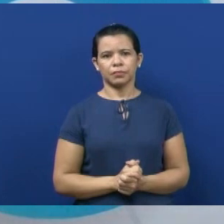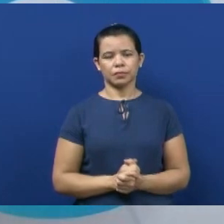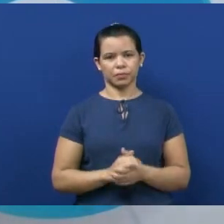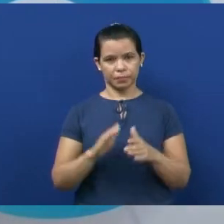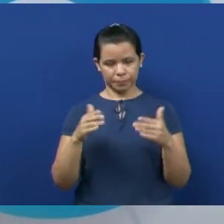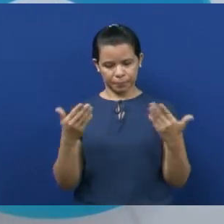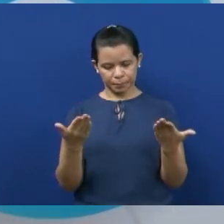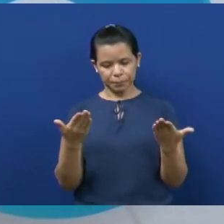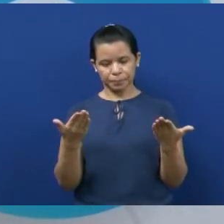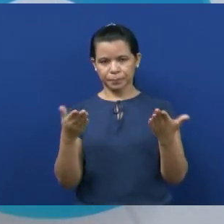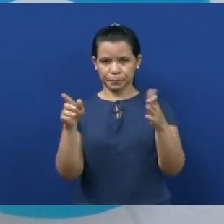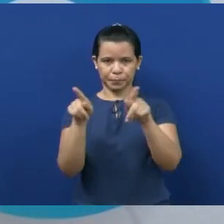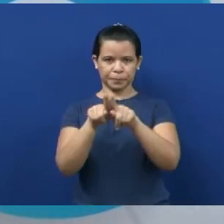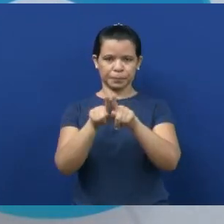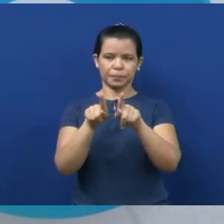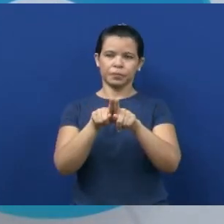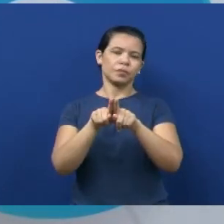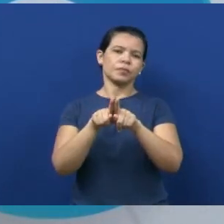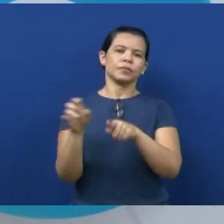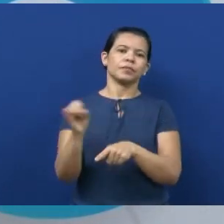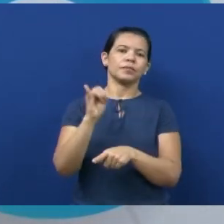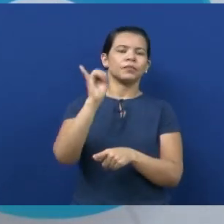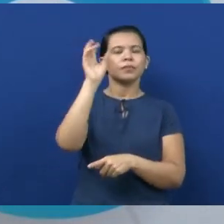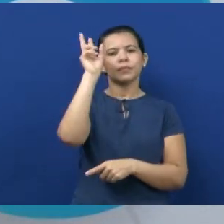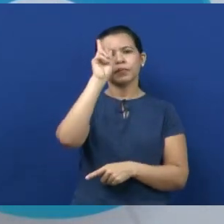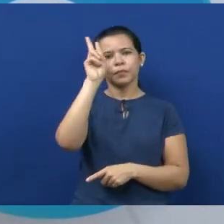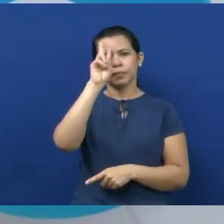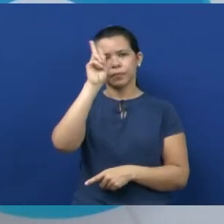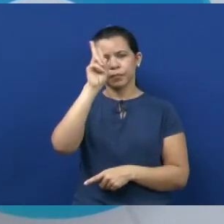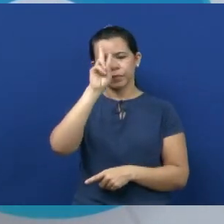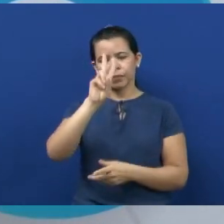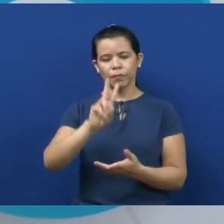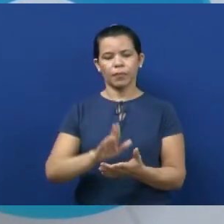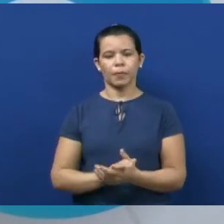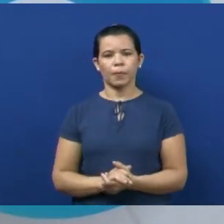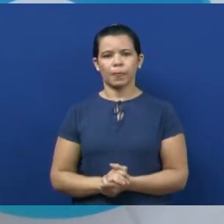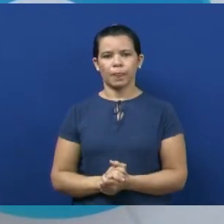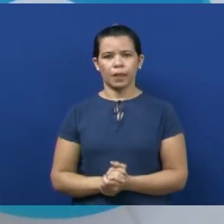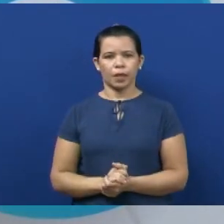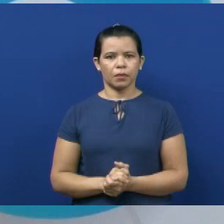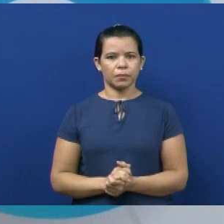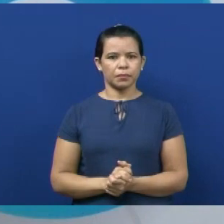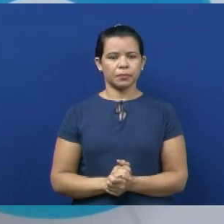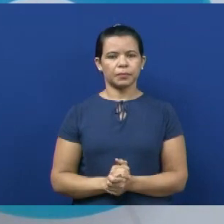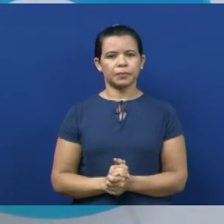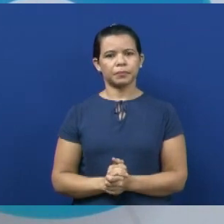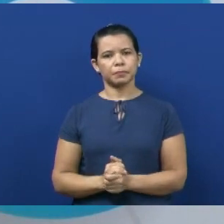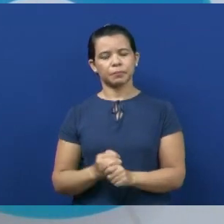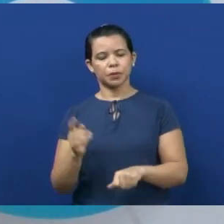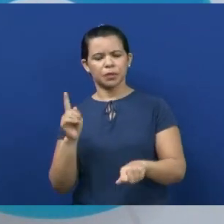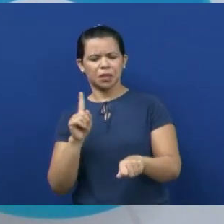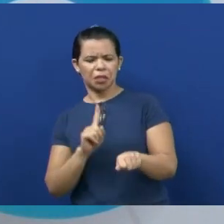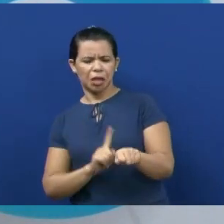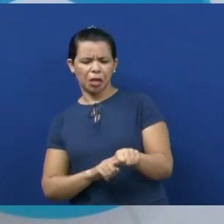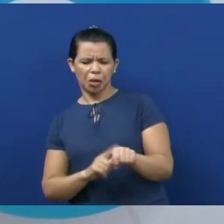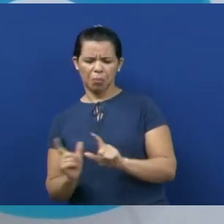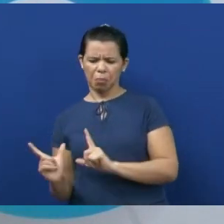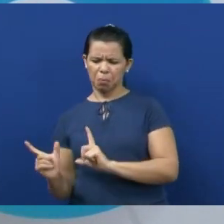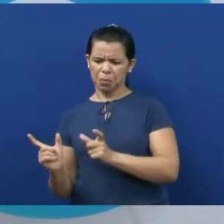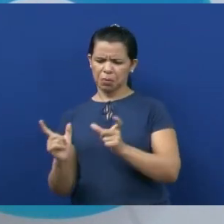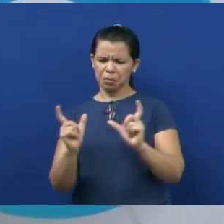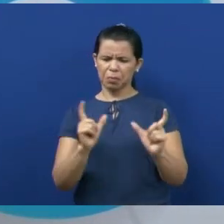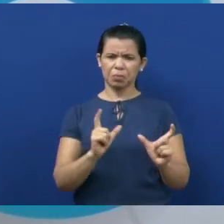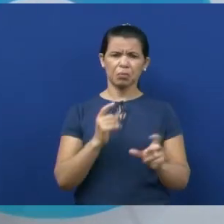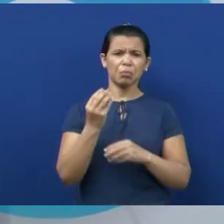Gente, também é importante lembrarmos o seguinte: a questão de tempo e espaço. Como compreender esse